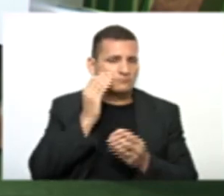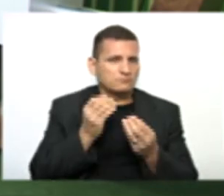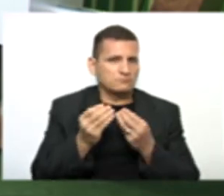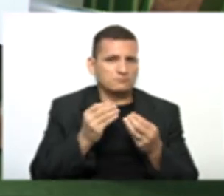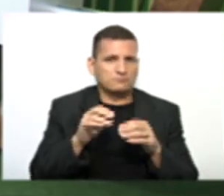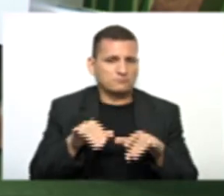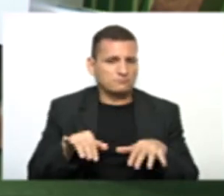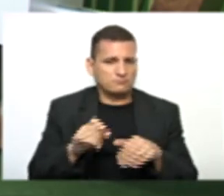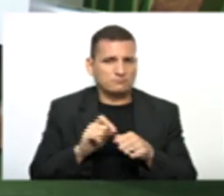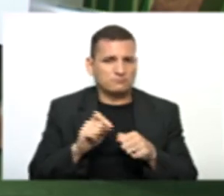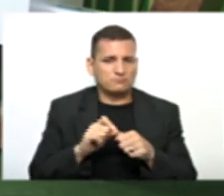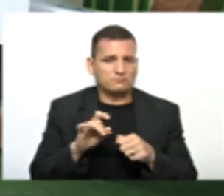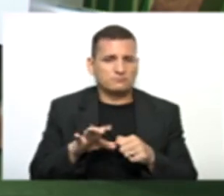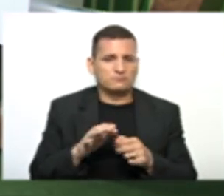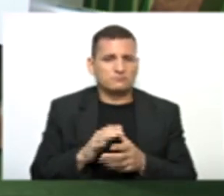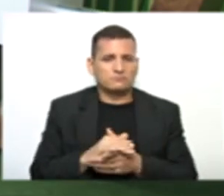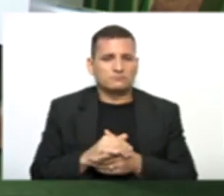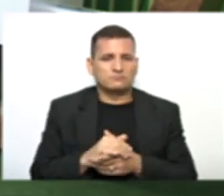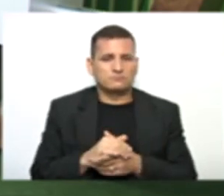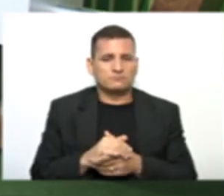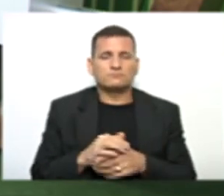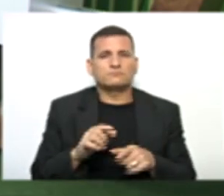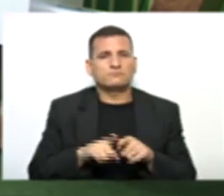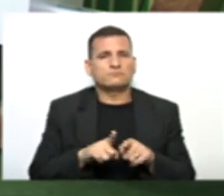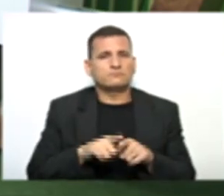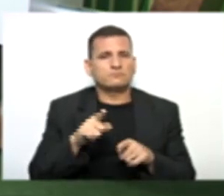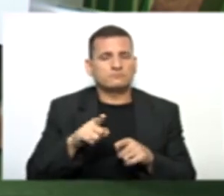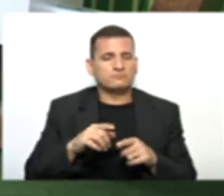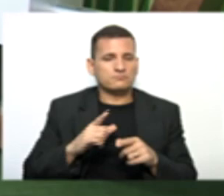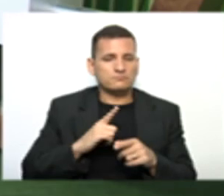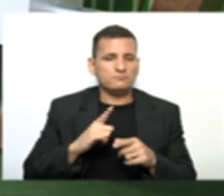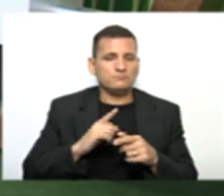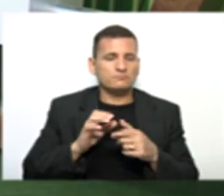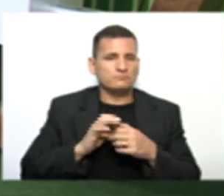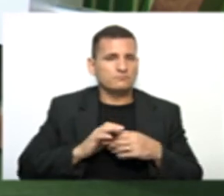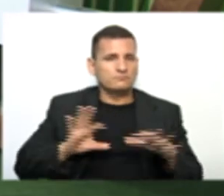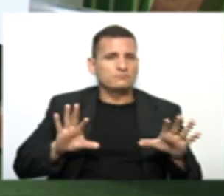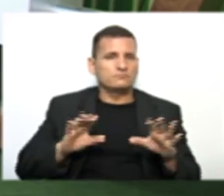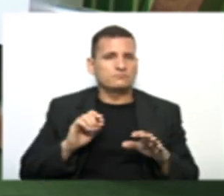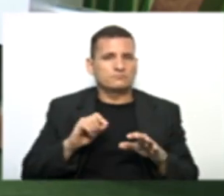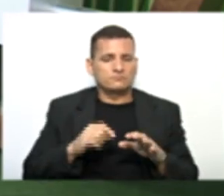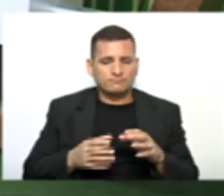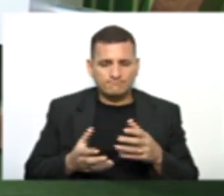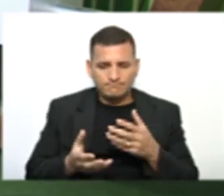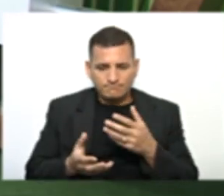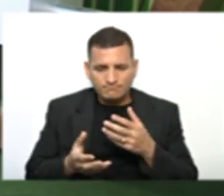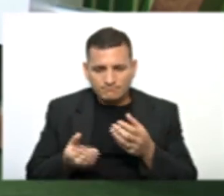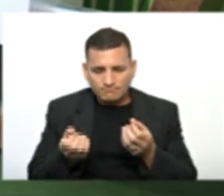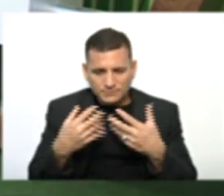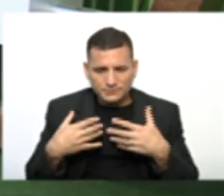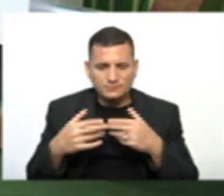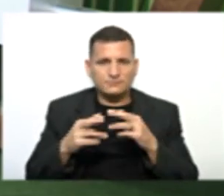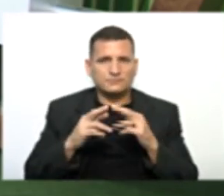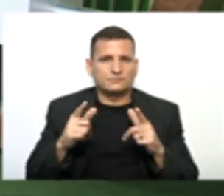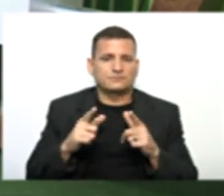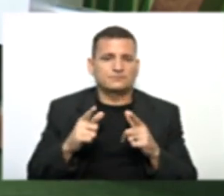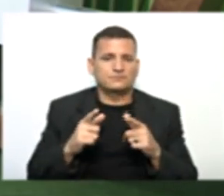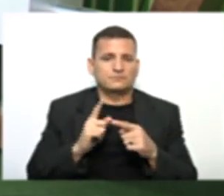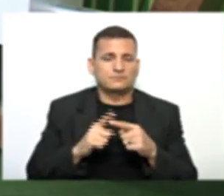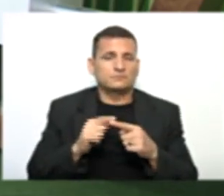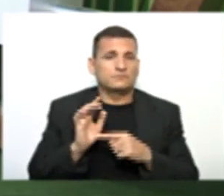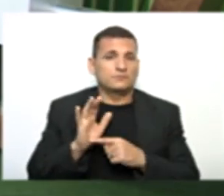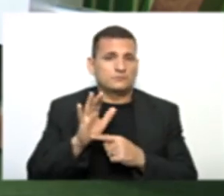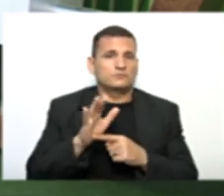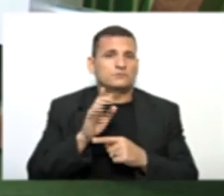questão também de você estar aberto a receber o diferente, né? Receber o diferente. A gente sempre mostra a parte